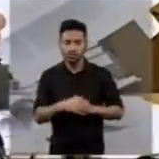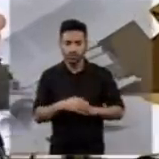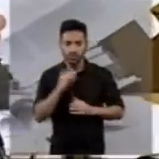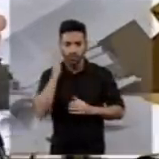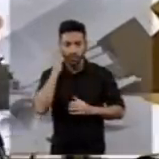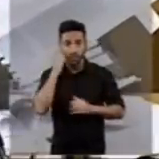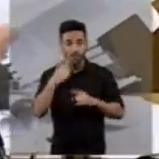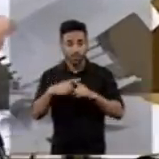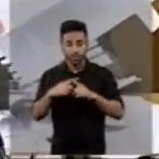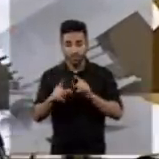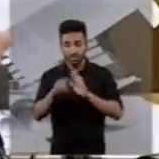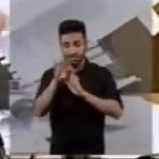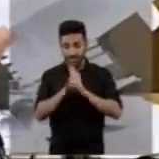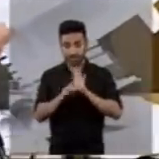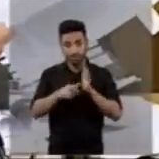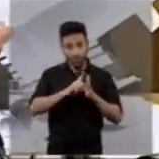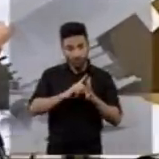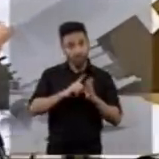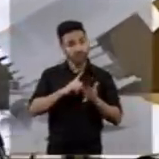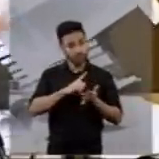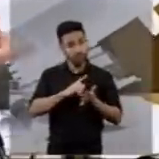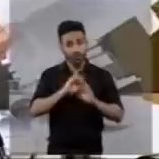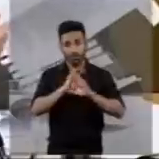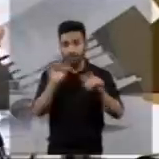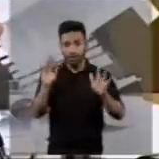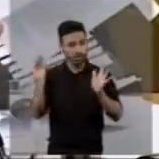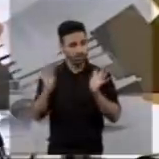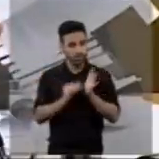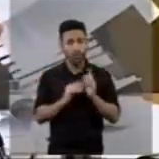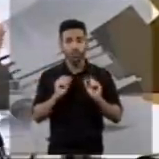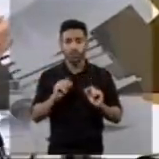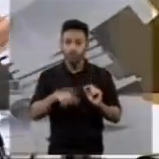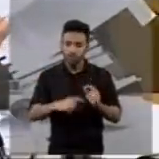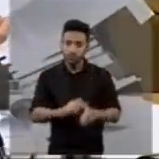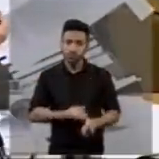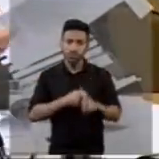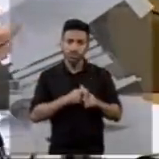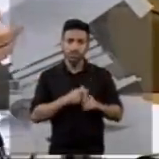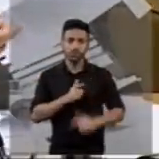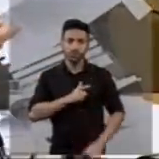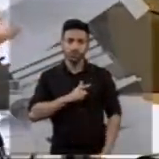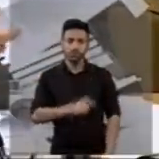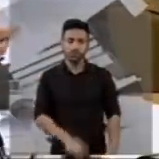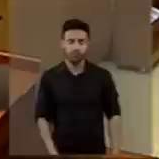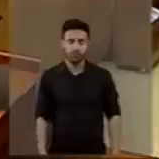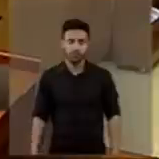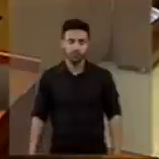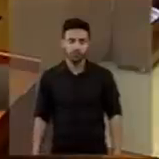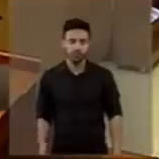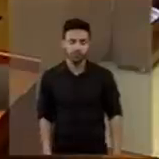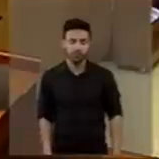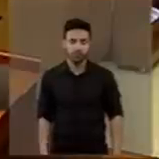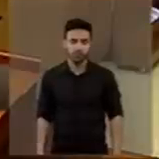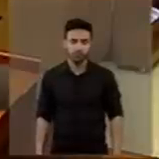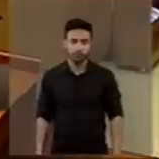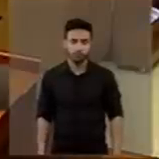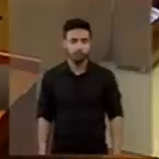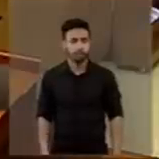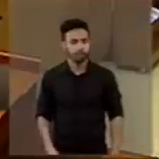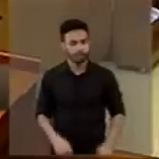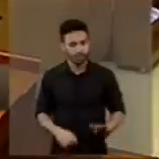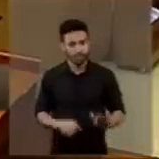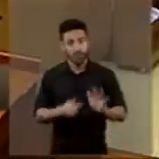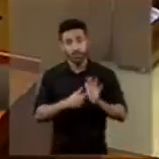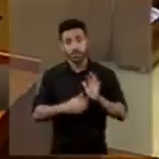a redação anterior prevê expressamente a eficácia suspensiva. Houve a impugnação expressa